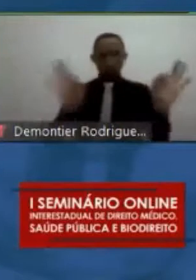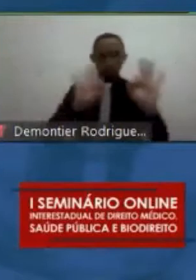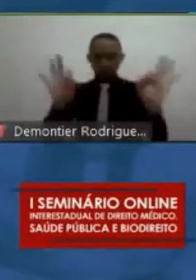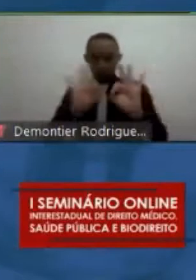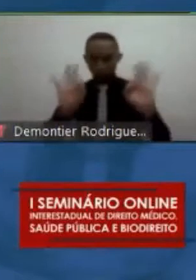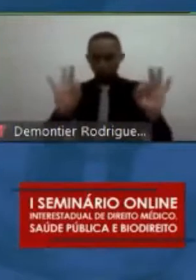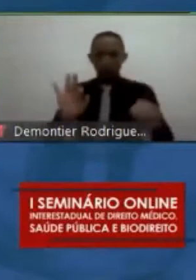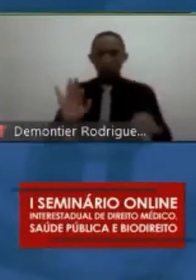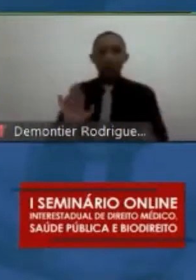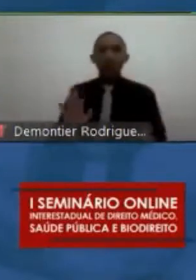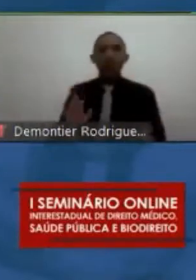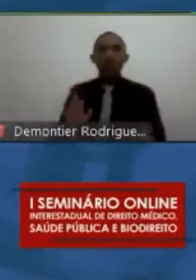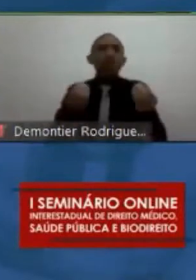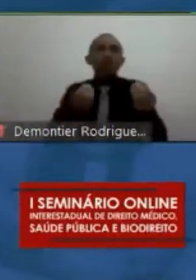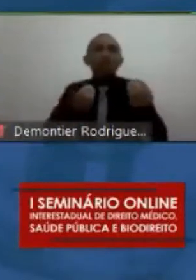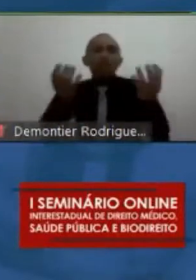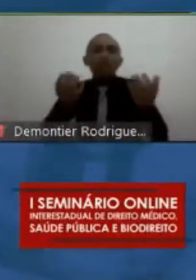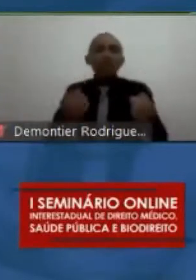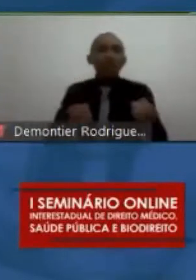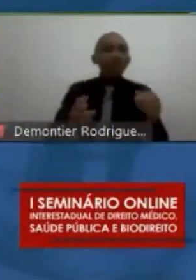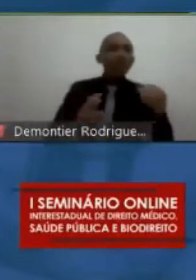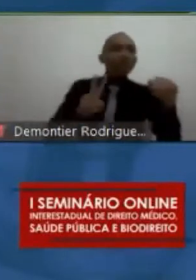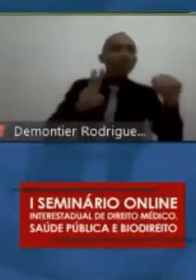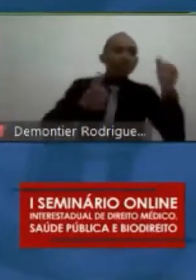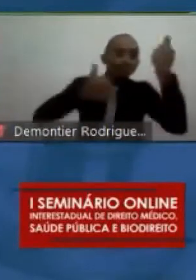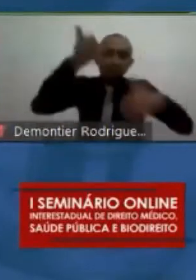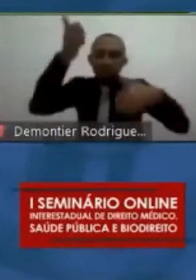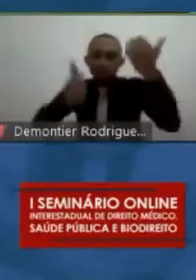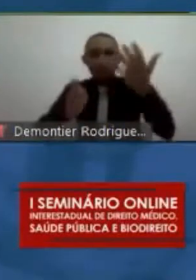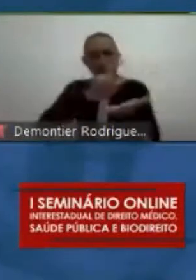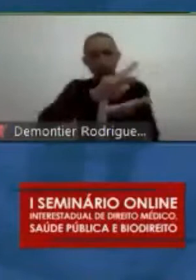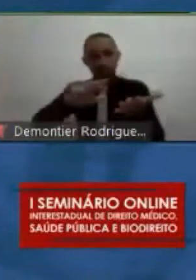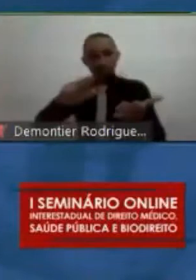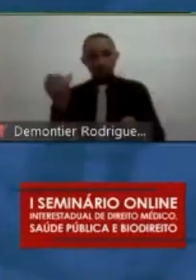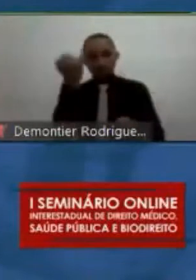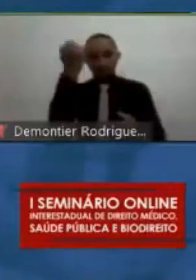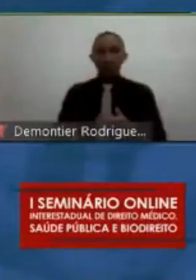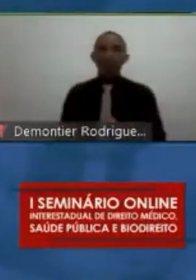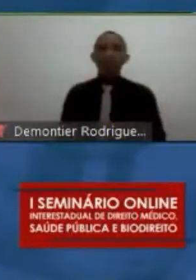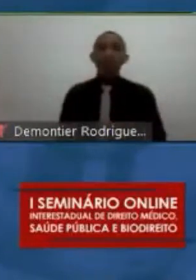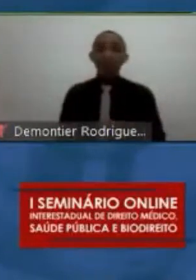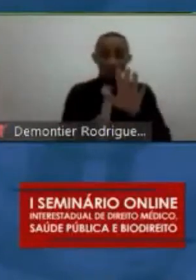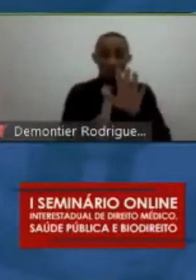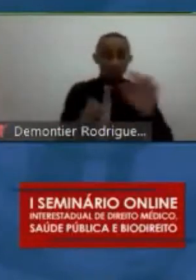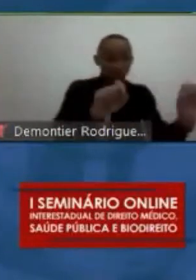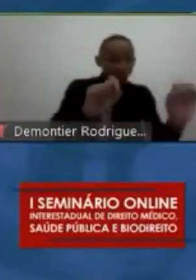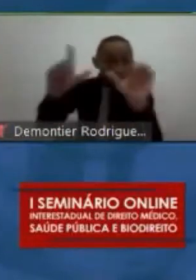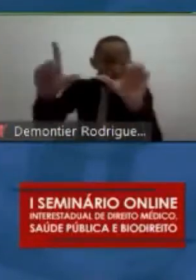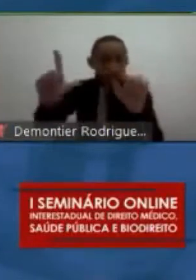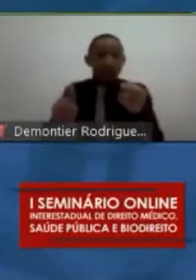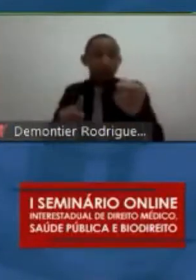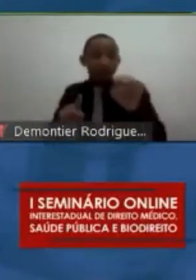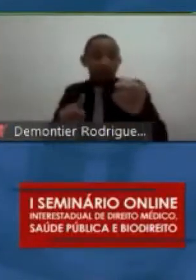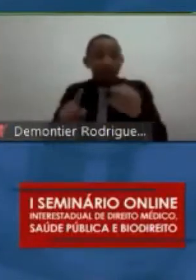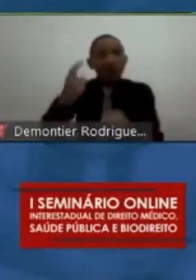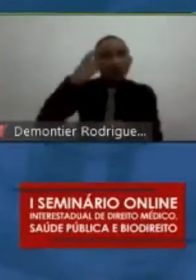médico, mas vou abordar alguns dos aspectos que lidam com essa temática. Eu gostaria de iniciar trazendo aqui